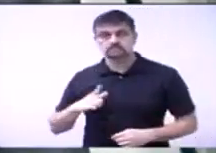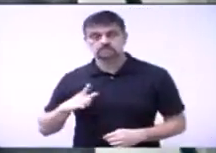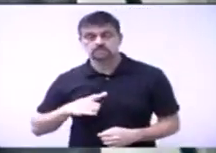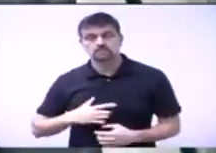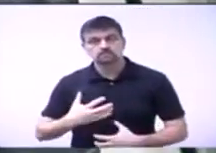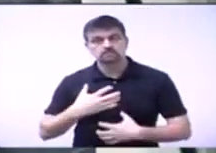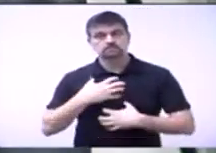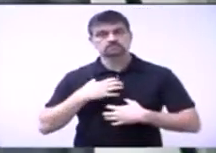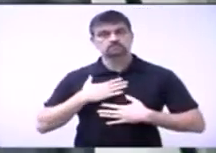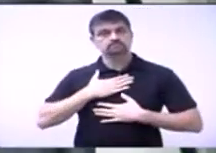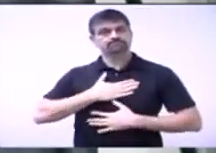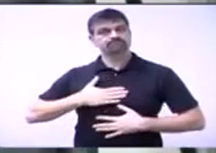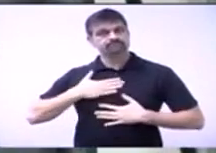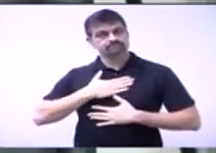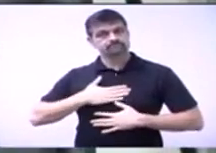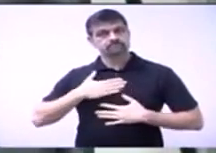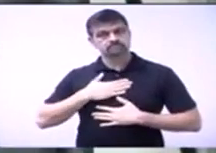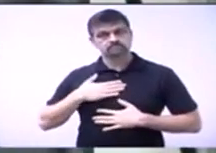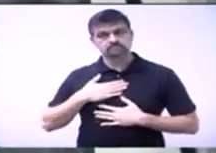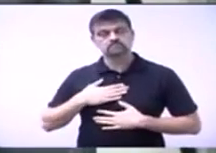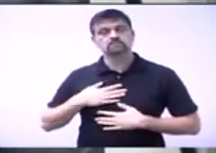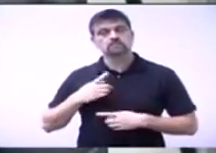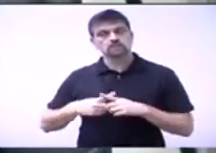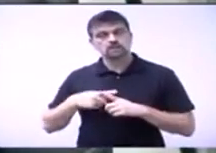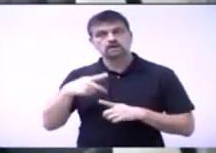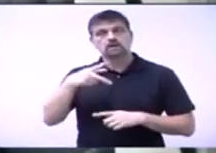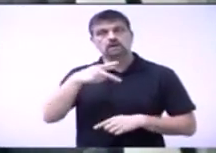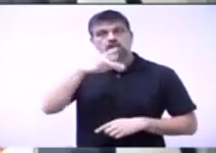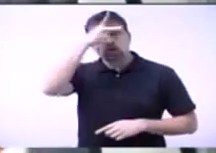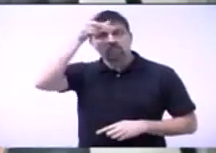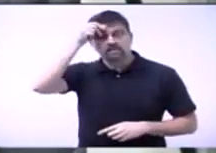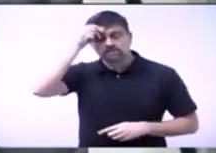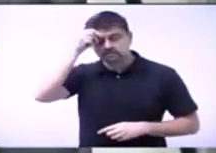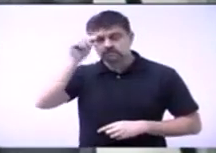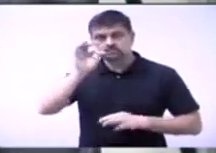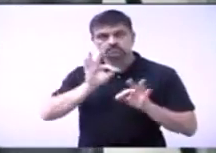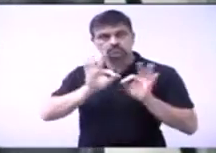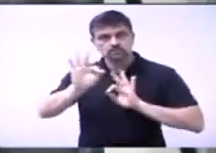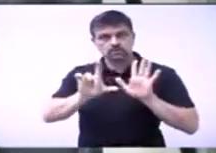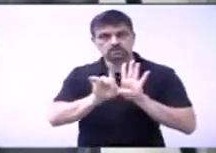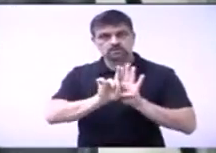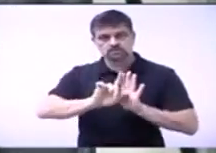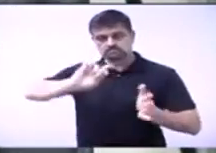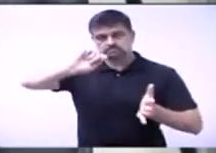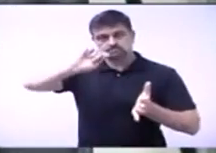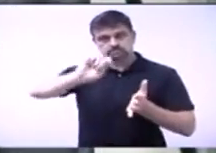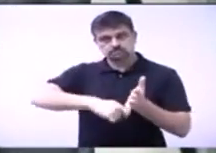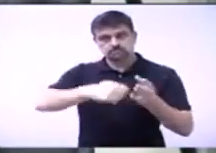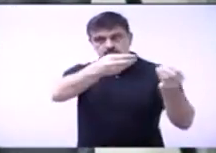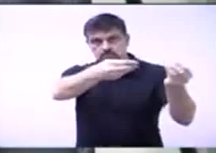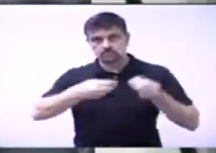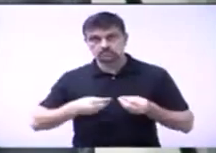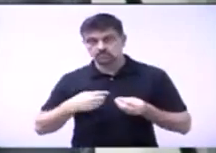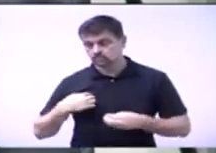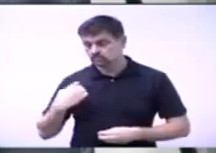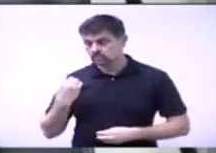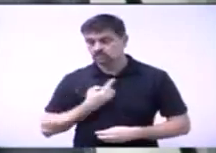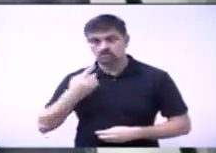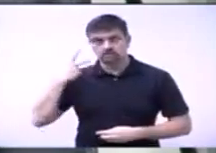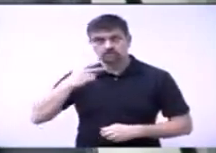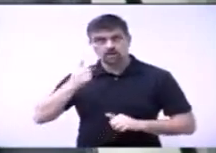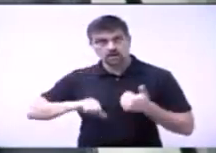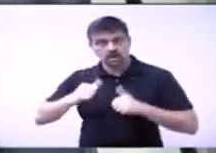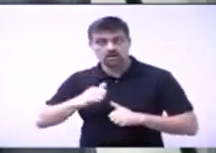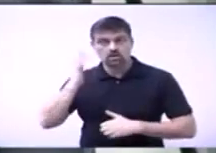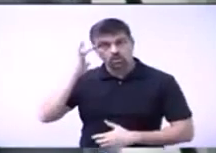sinto contemplado mais uma vez pelo prefeito de transformar num projeto de lei uma indicação. Acho